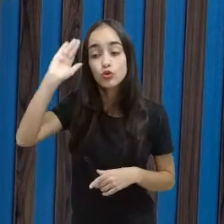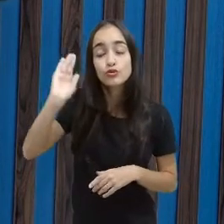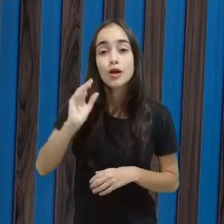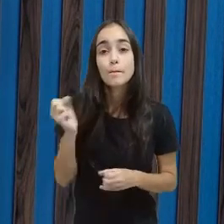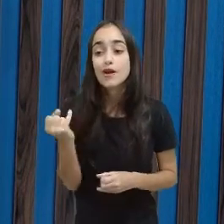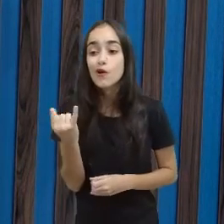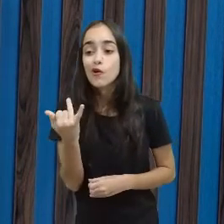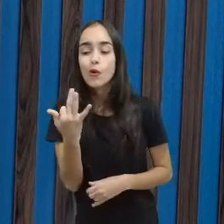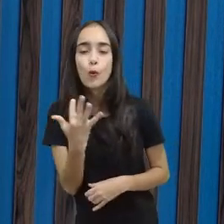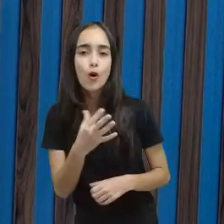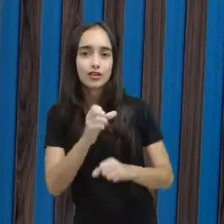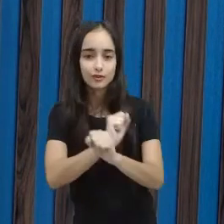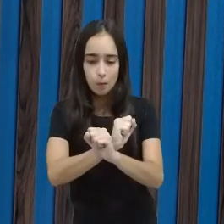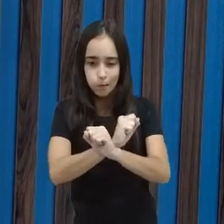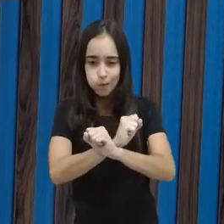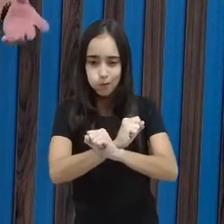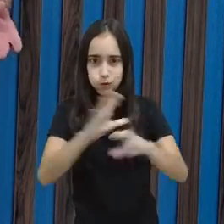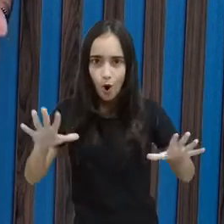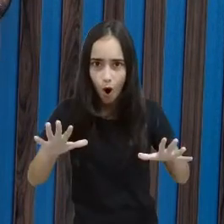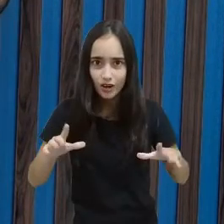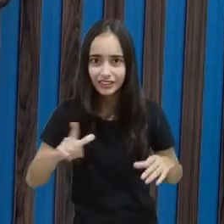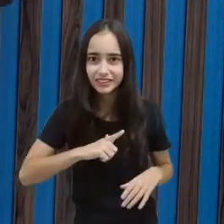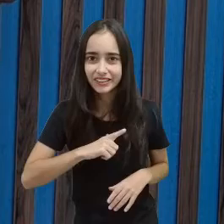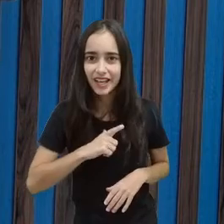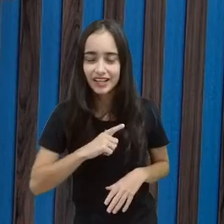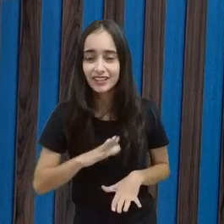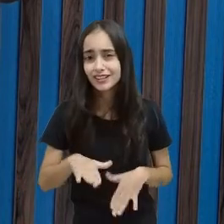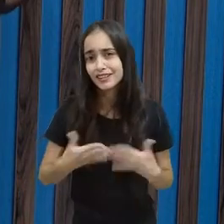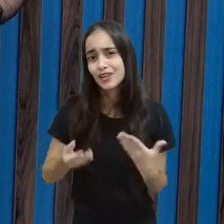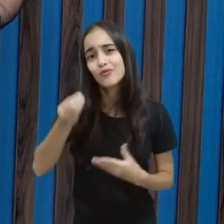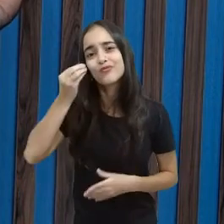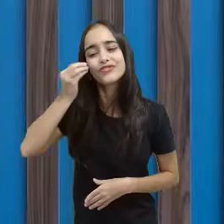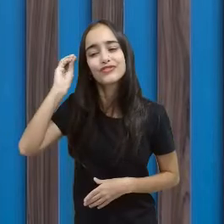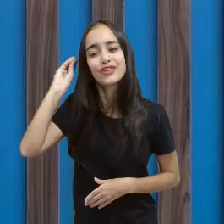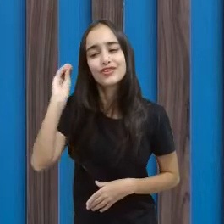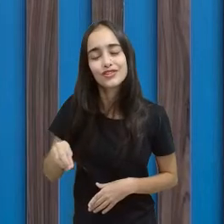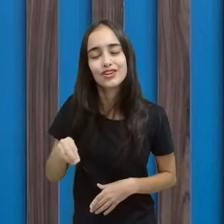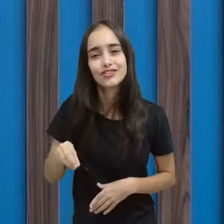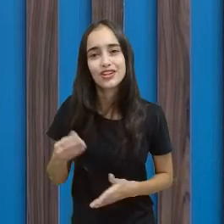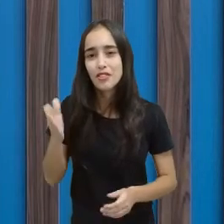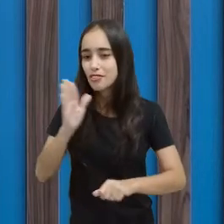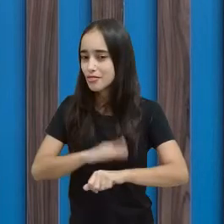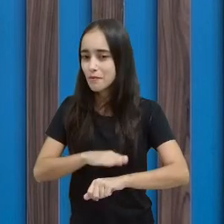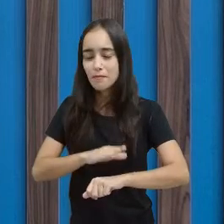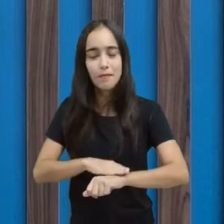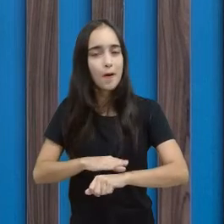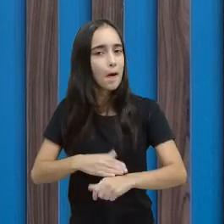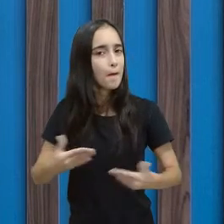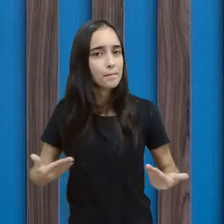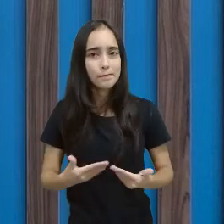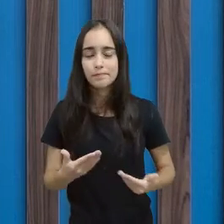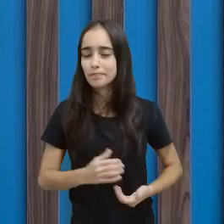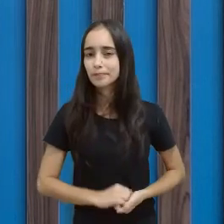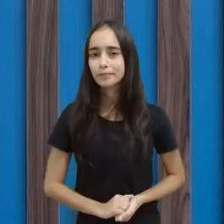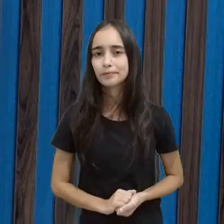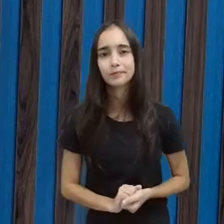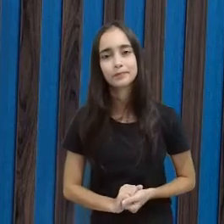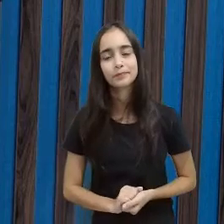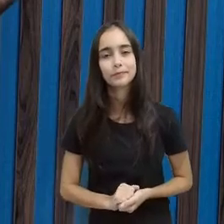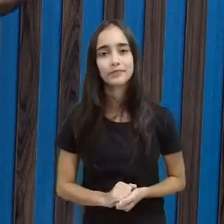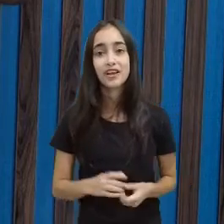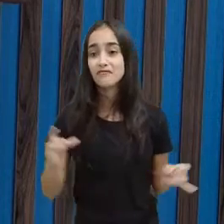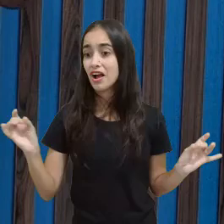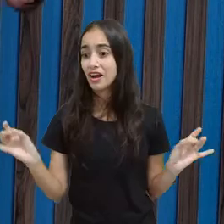para contra-atacar com a gente, aí vai ser hecatombe nuclear. Então, hecatombe. Isso, hecatombe, certo? Nuclear, né?